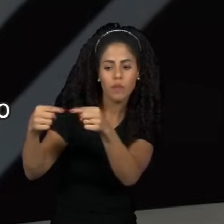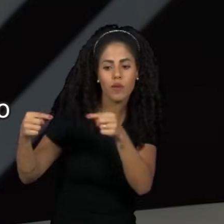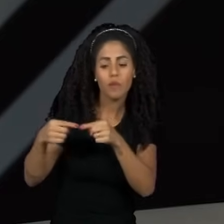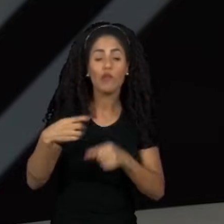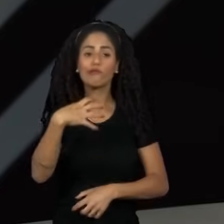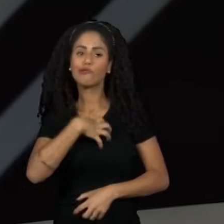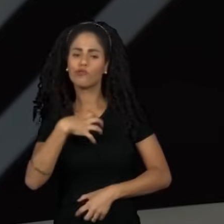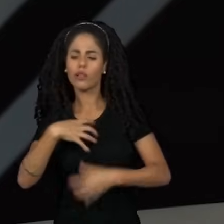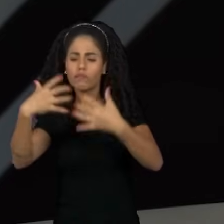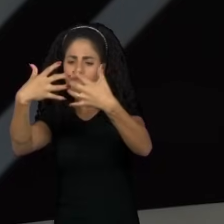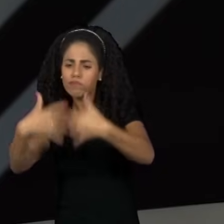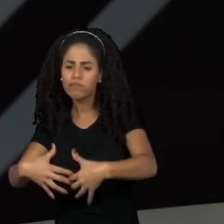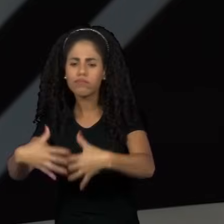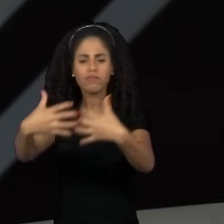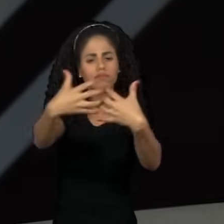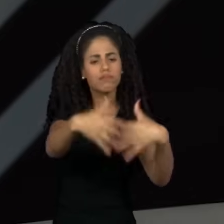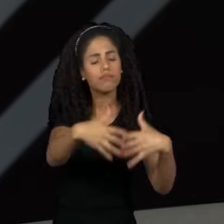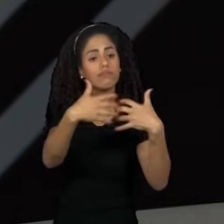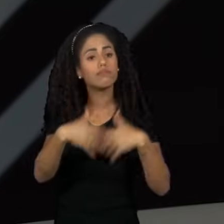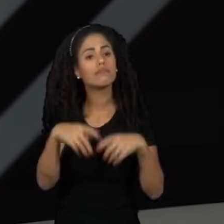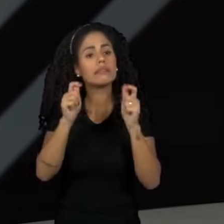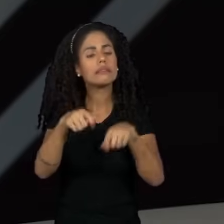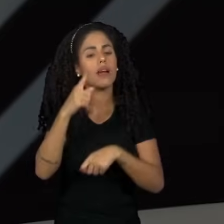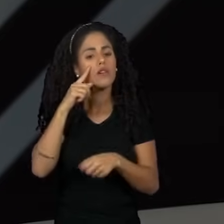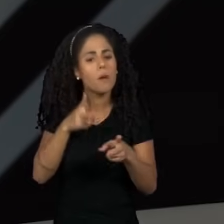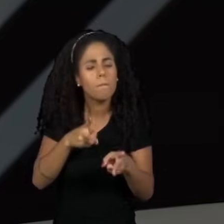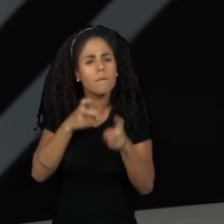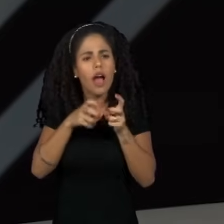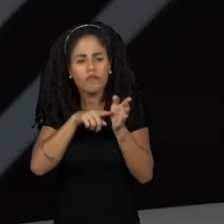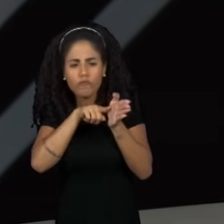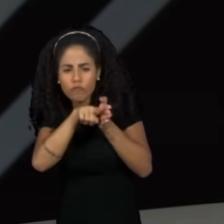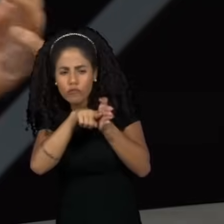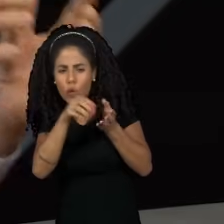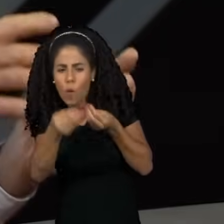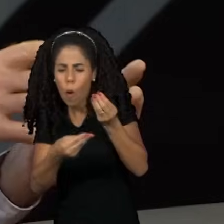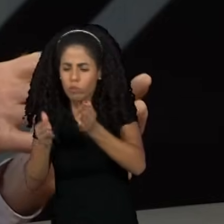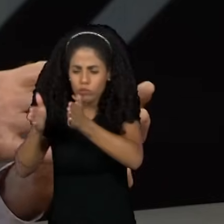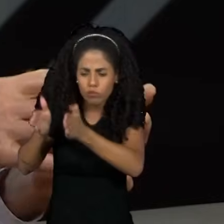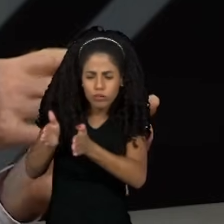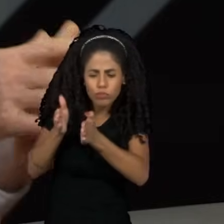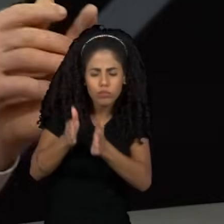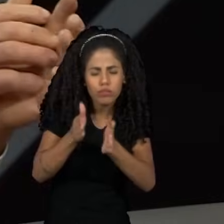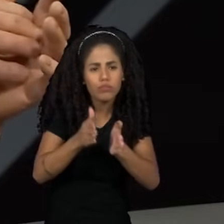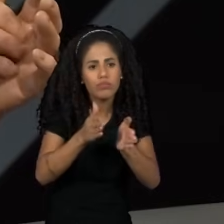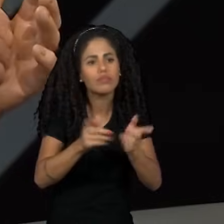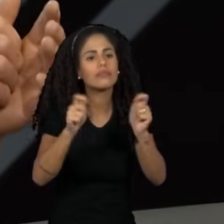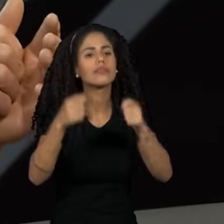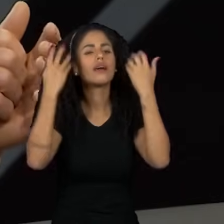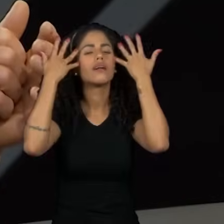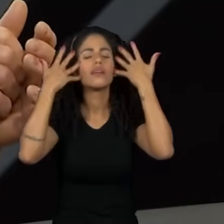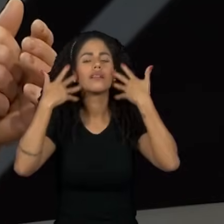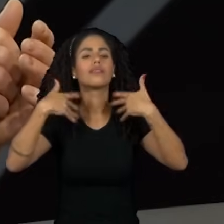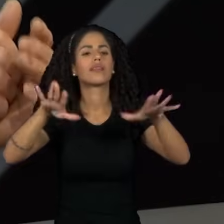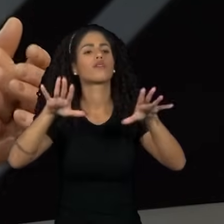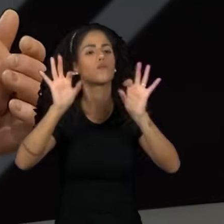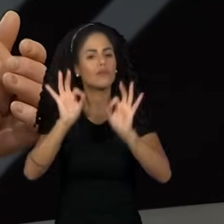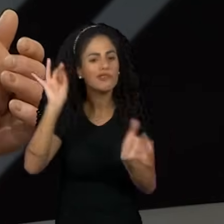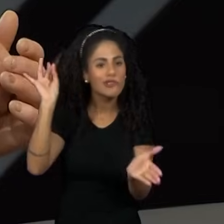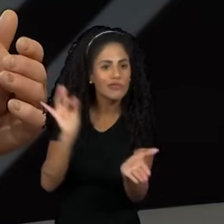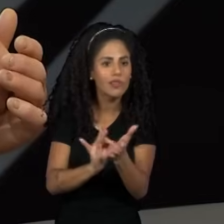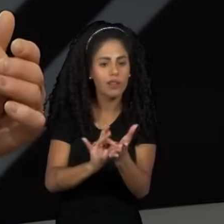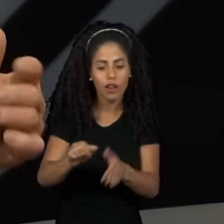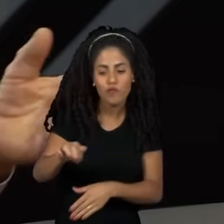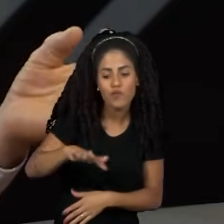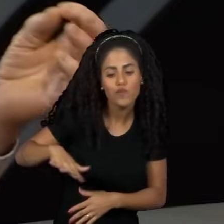funcionar, na sua dinâmica, no seu estruturamento aos ecossistemas naturais e originais dos